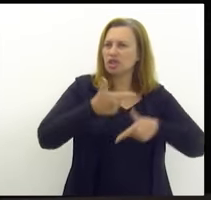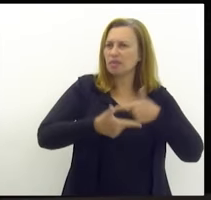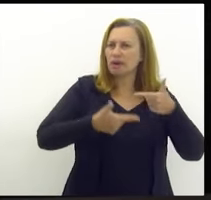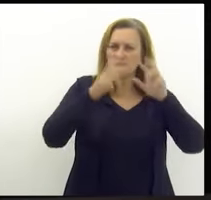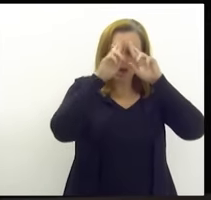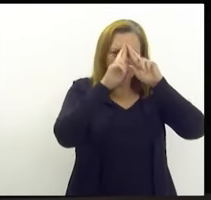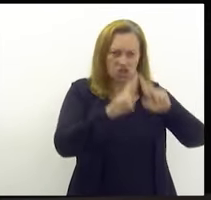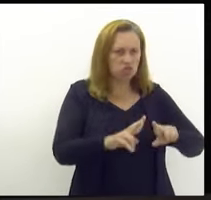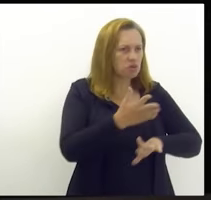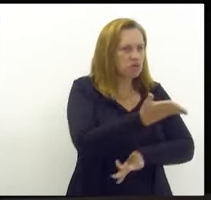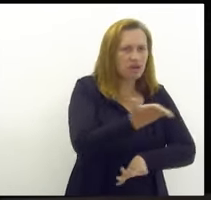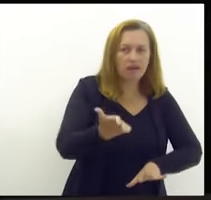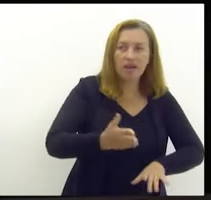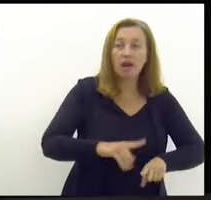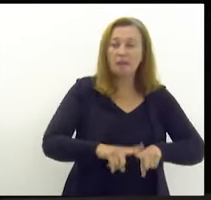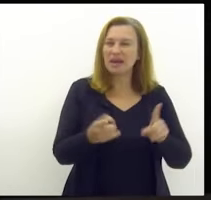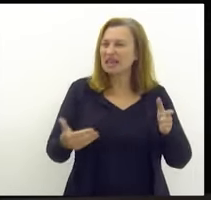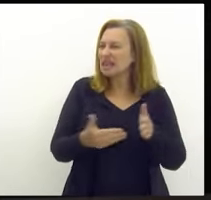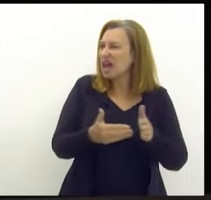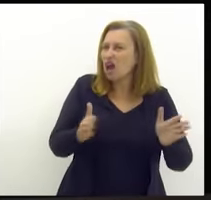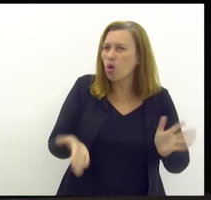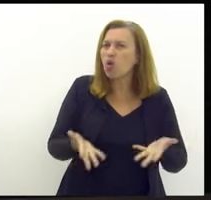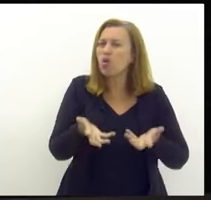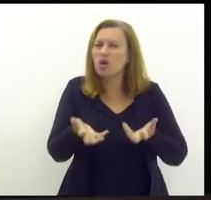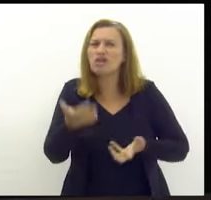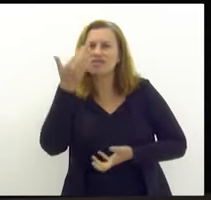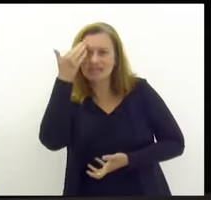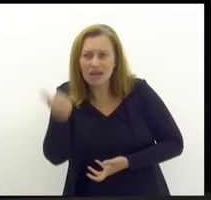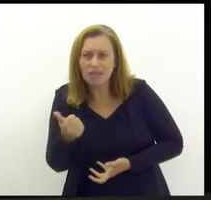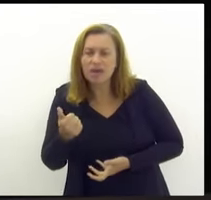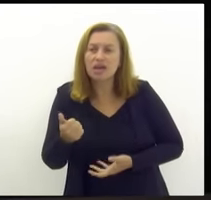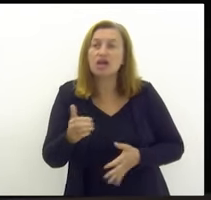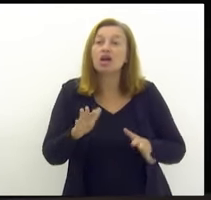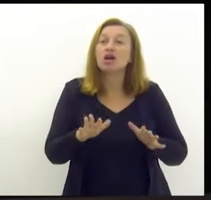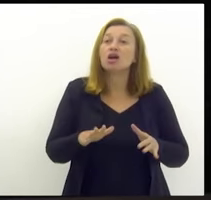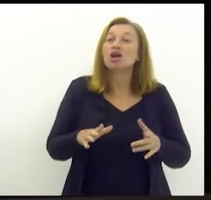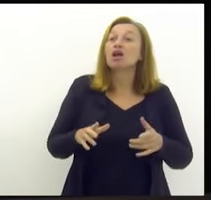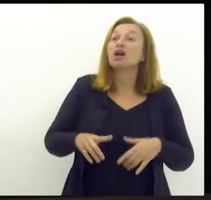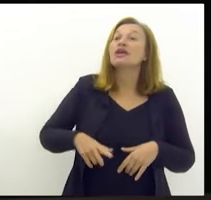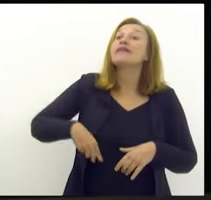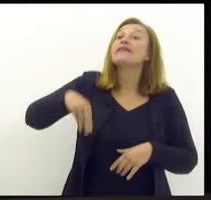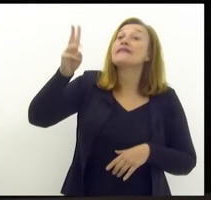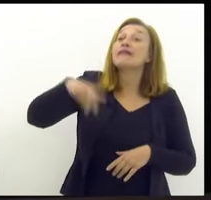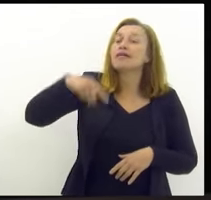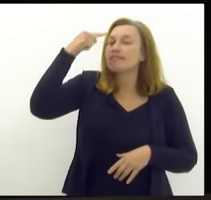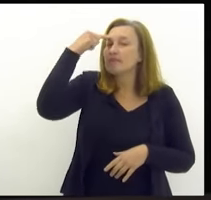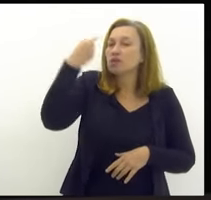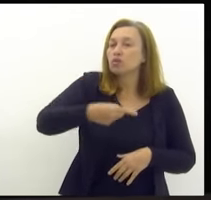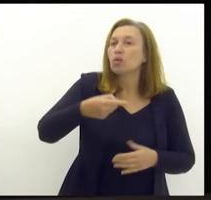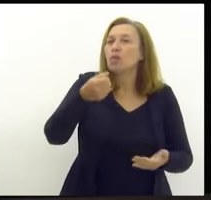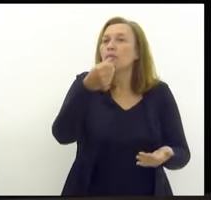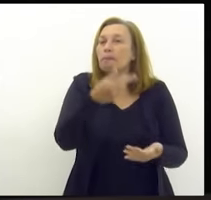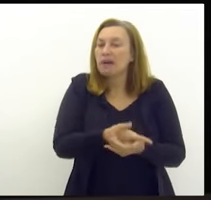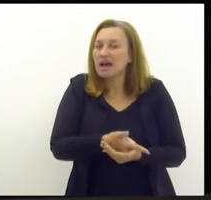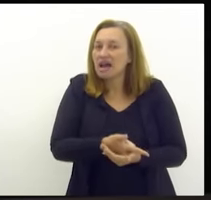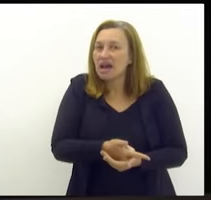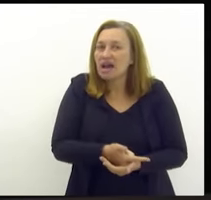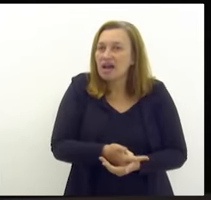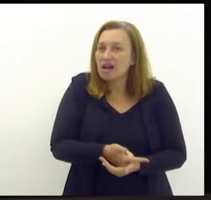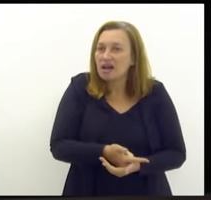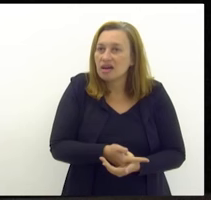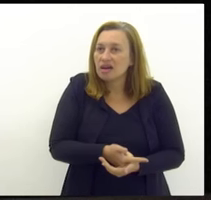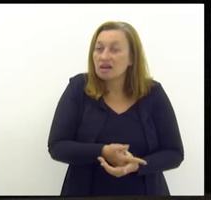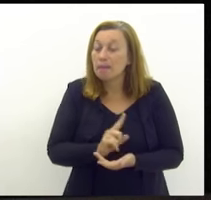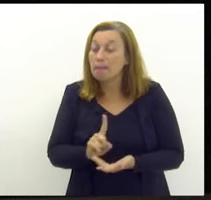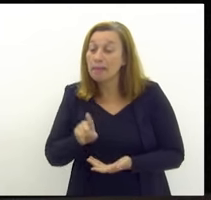elas mas até agora eu quero saber de onde partiu a ordem para pagar em primeiro lugar